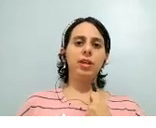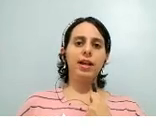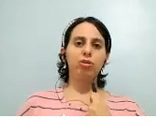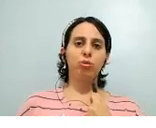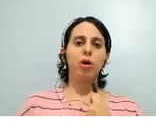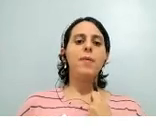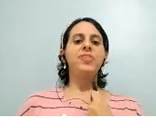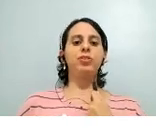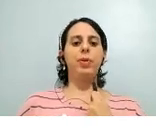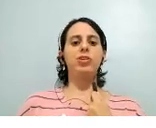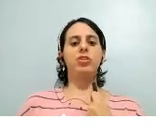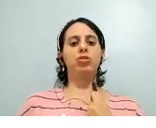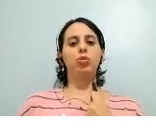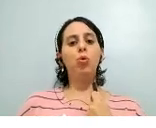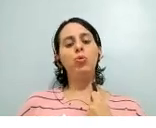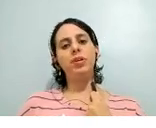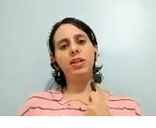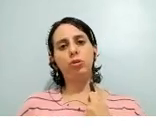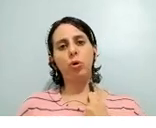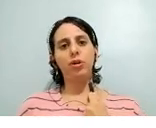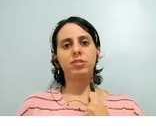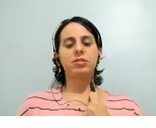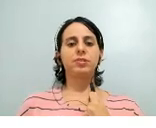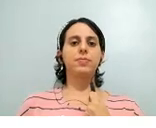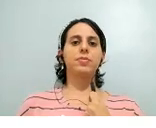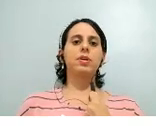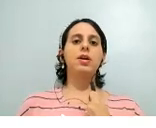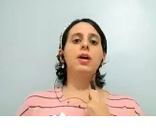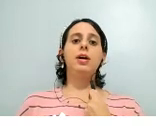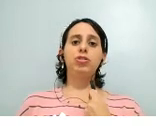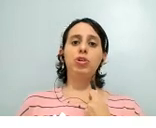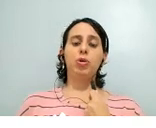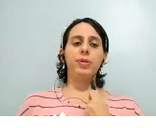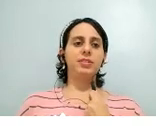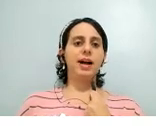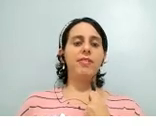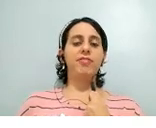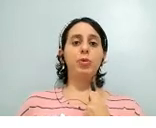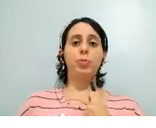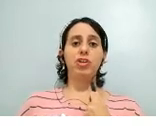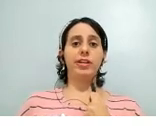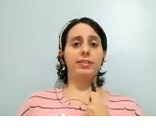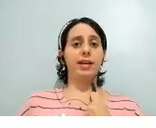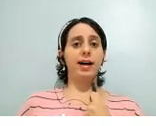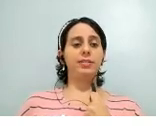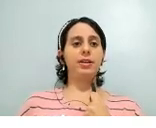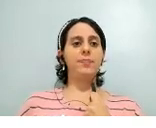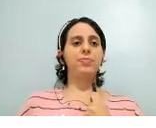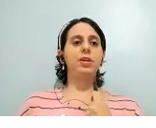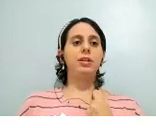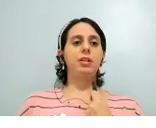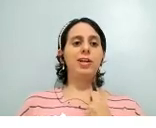de texto nas páginas 1 e 2. Antes de começar, vamos preencher a